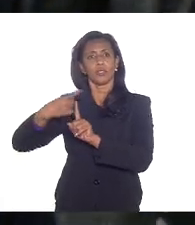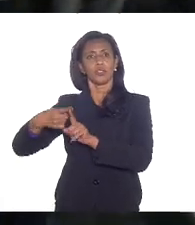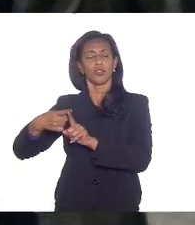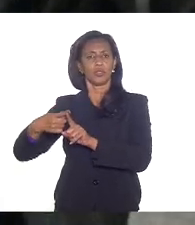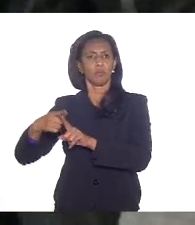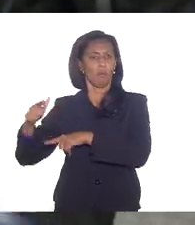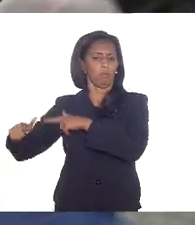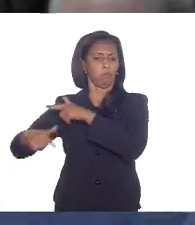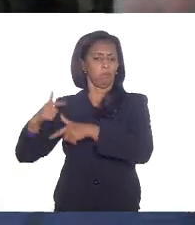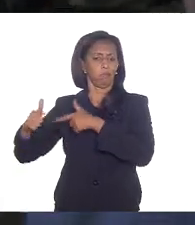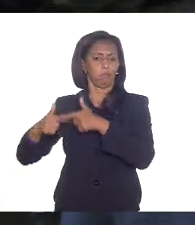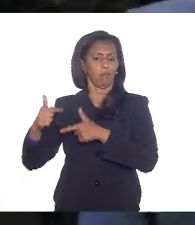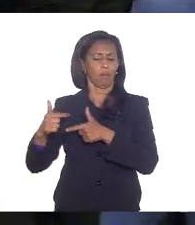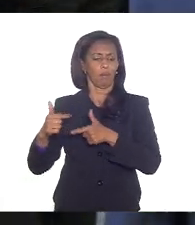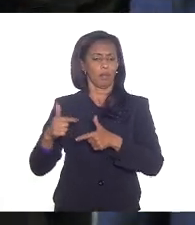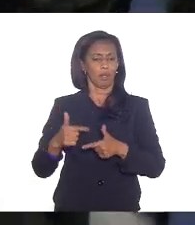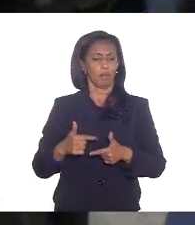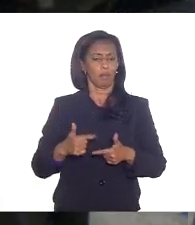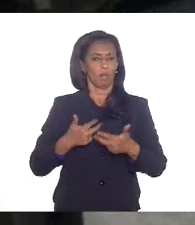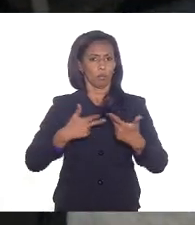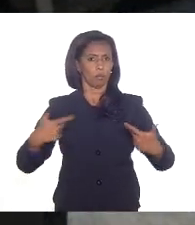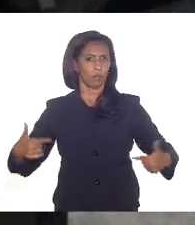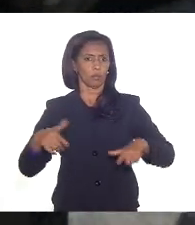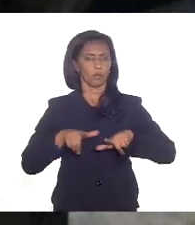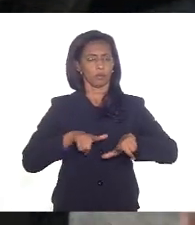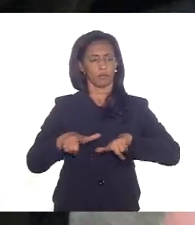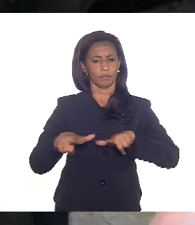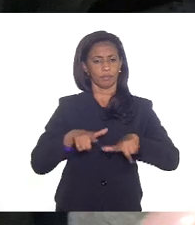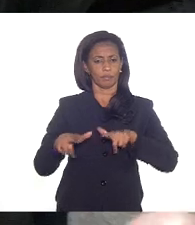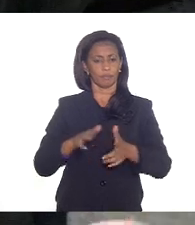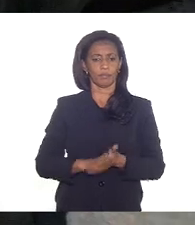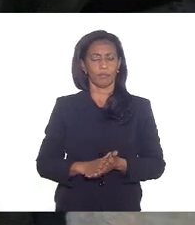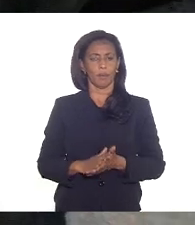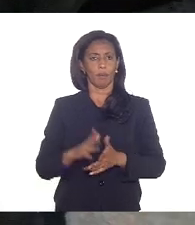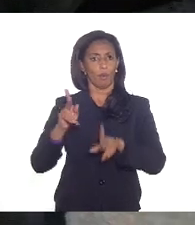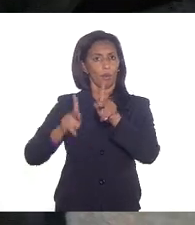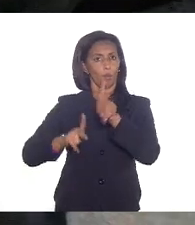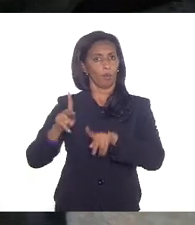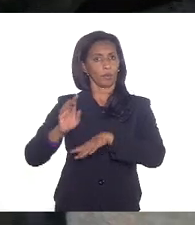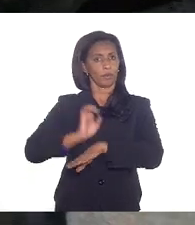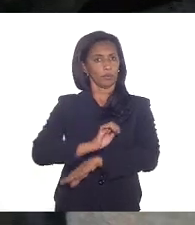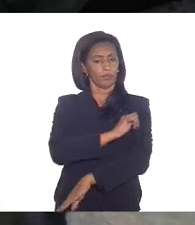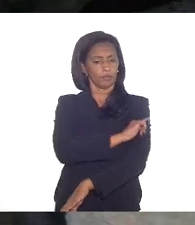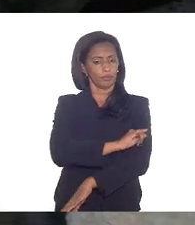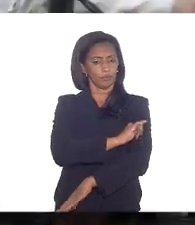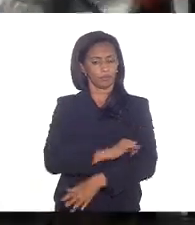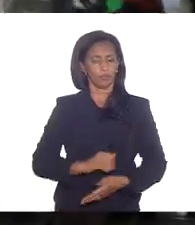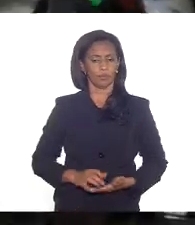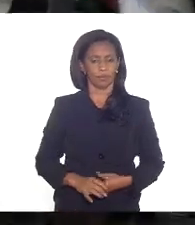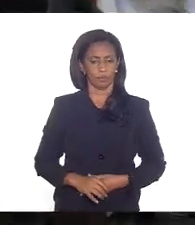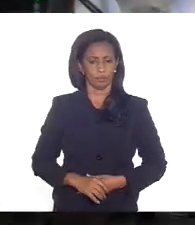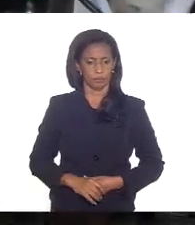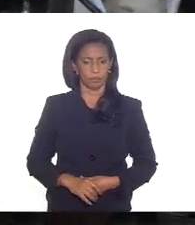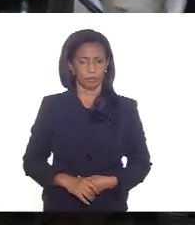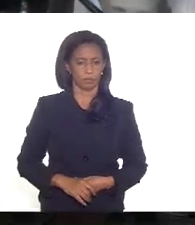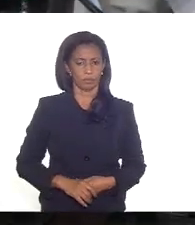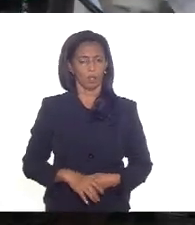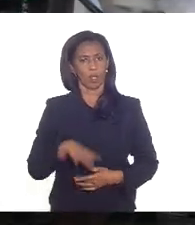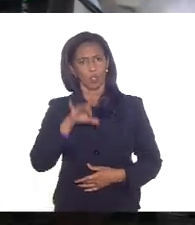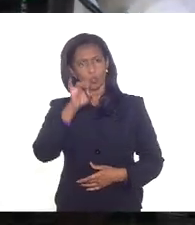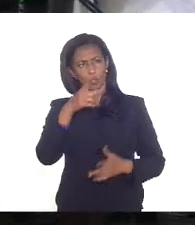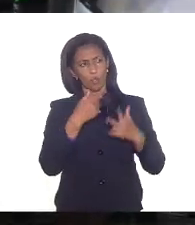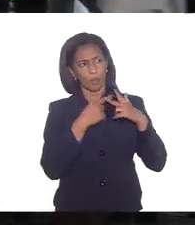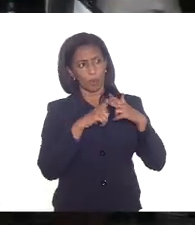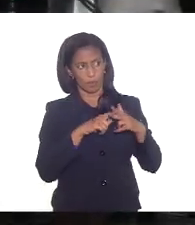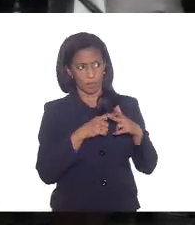reflete numa melhor prestação de serviço para a população do estado do Rio de Janeiro só para fazer uma concerto na